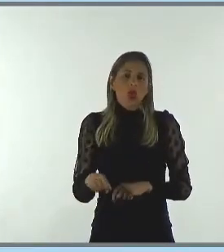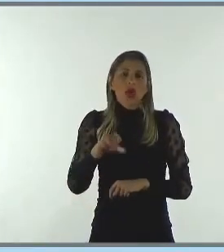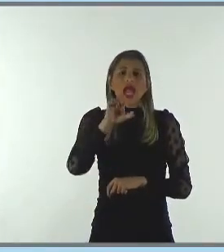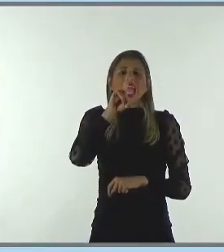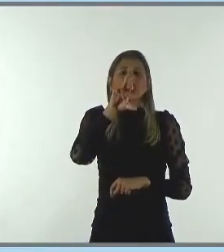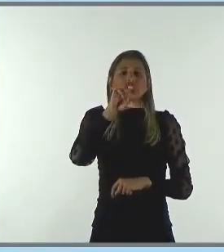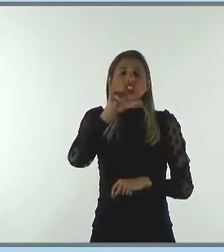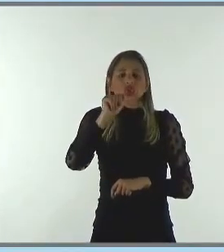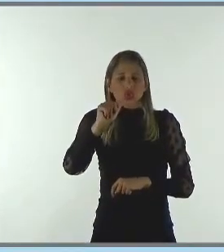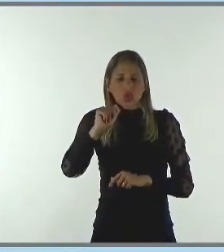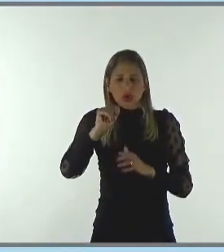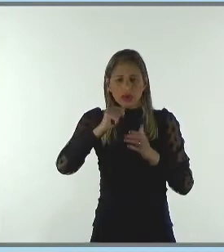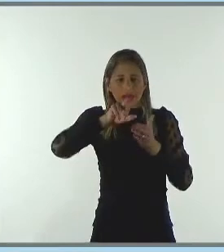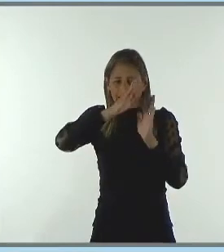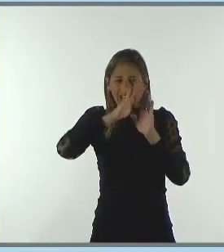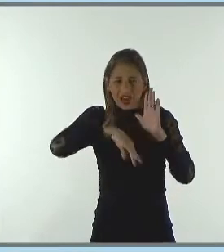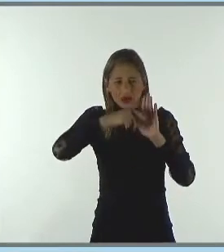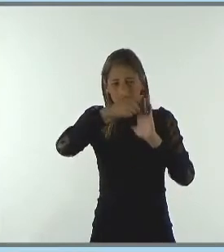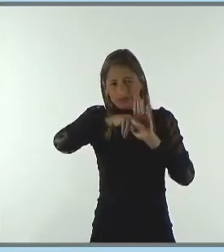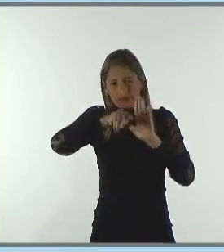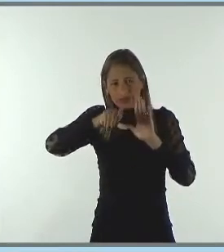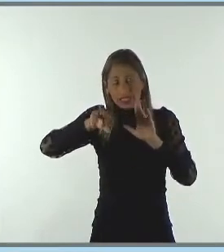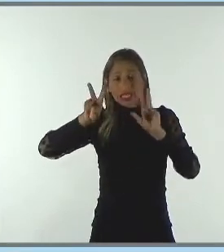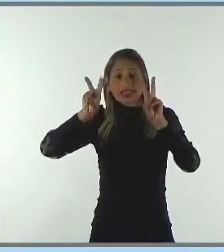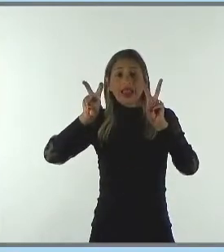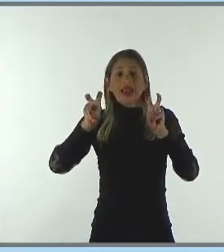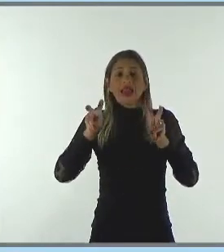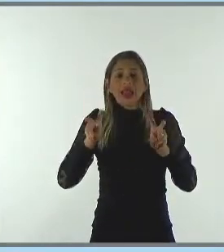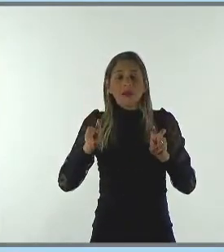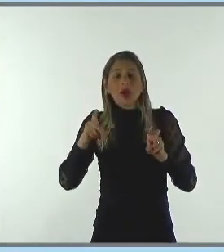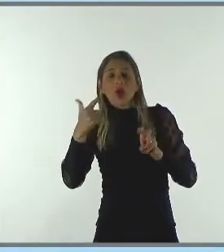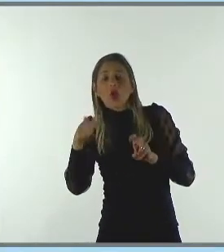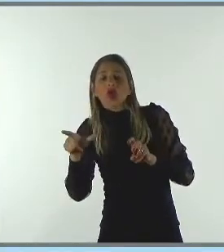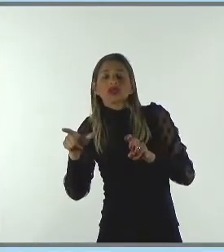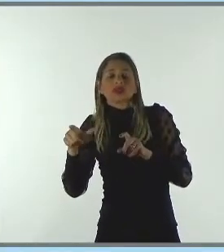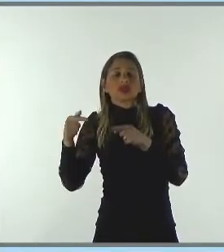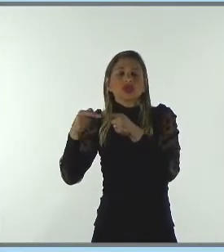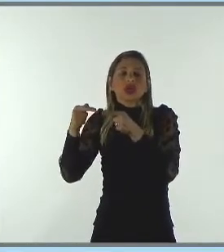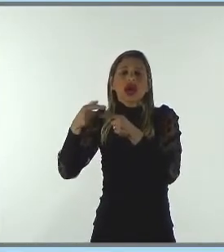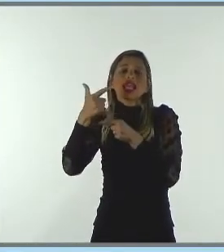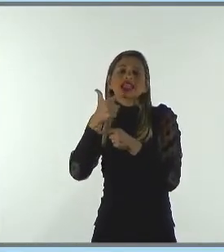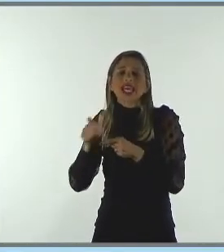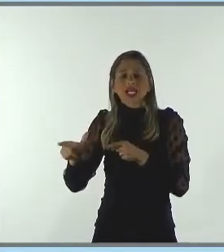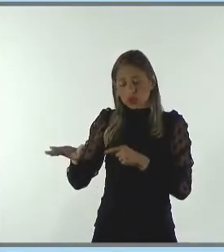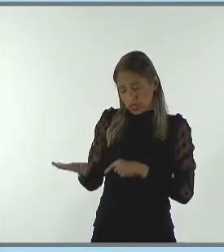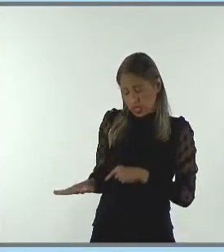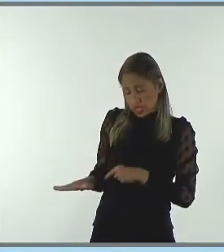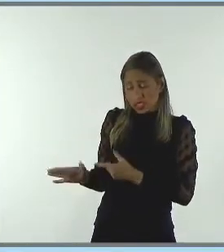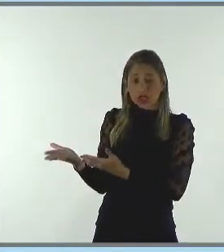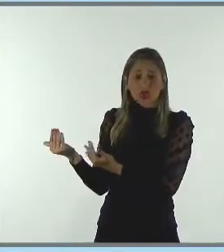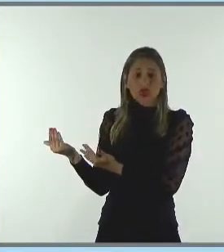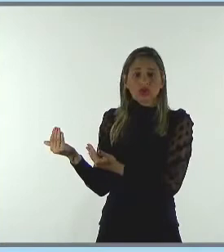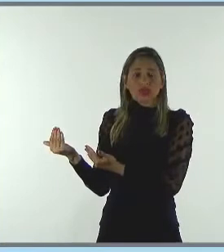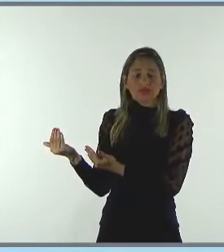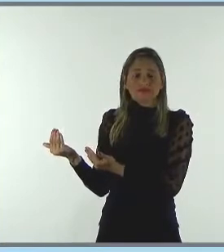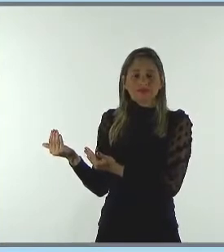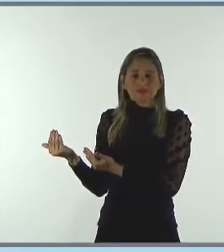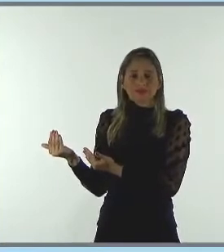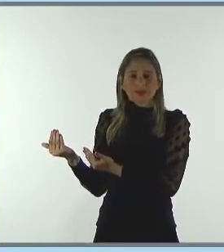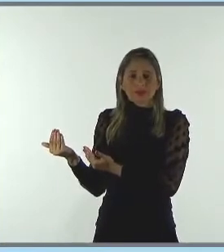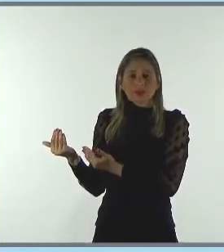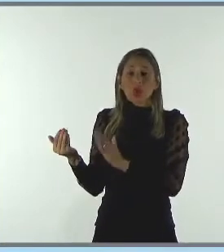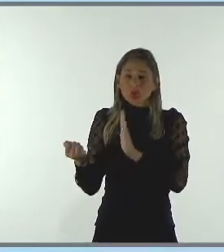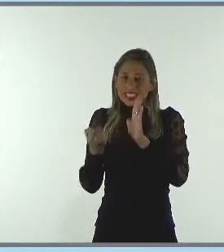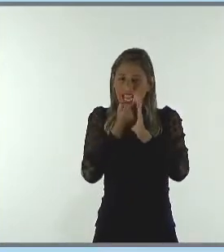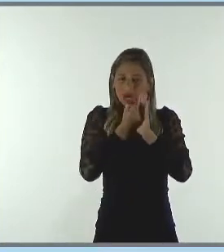editora com catálogo diverso sobre vários temas para uma outra área específica, que é a literatura infantil e infanto-juvenil. Então, o selo Dona